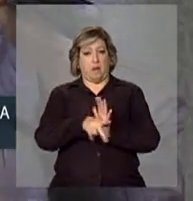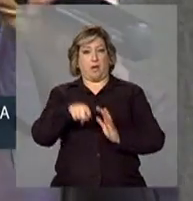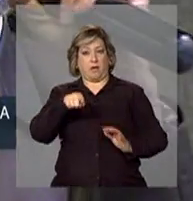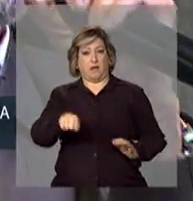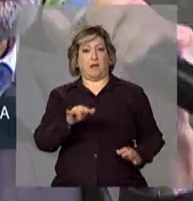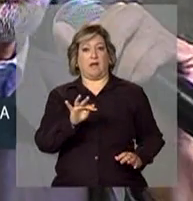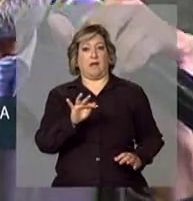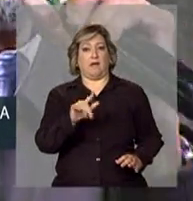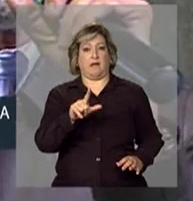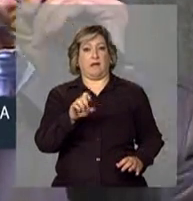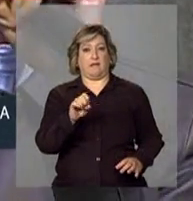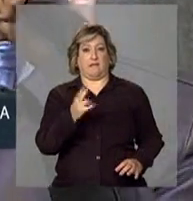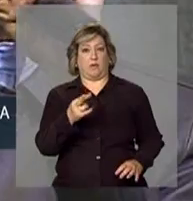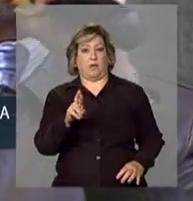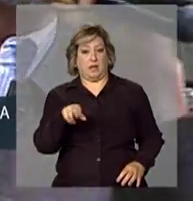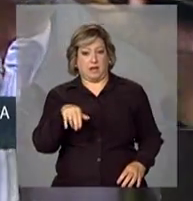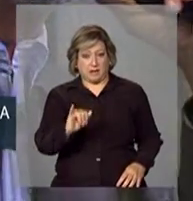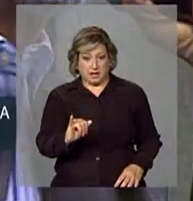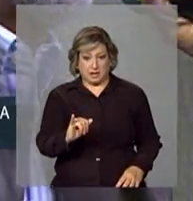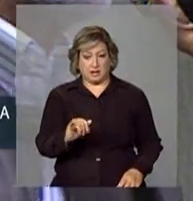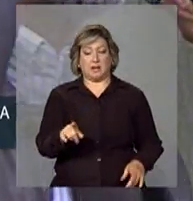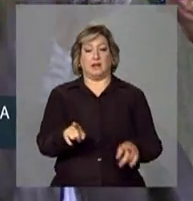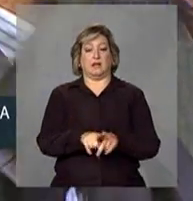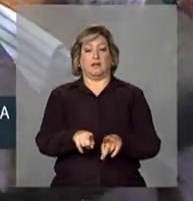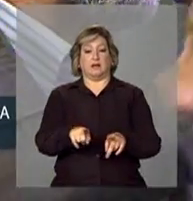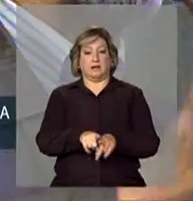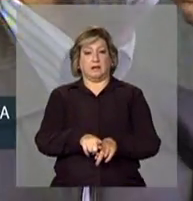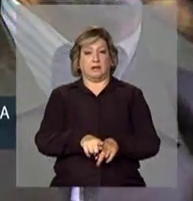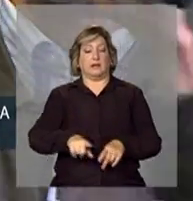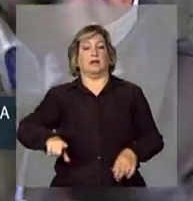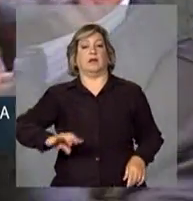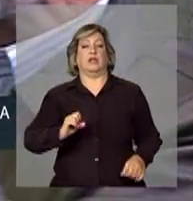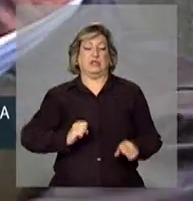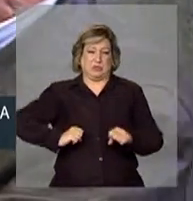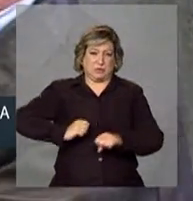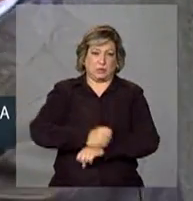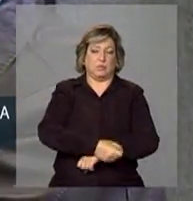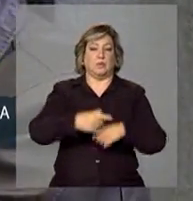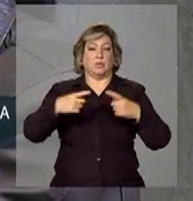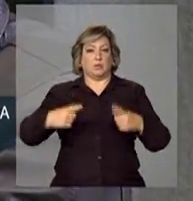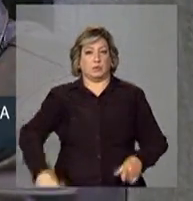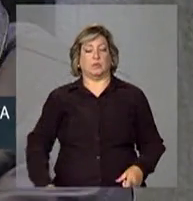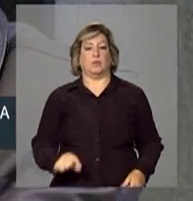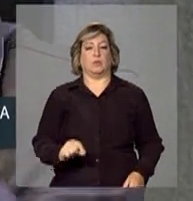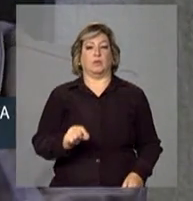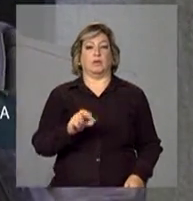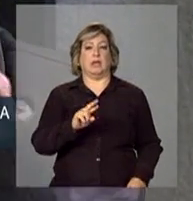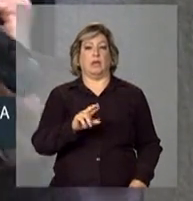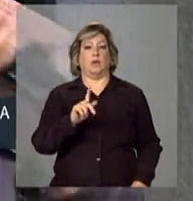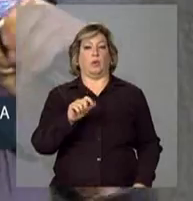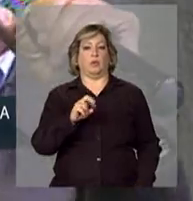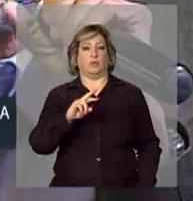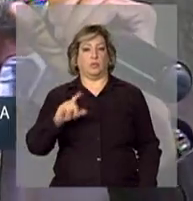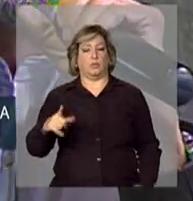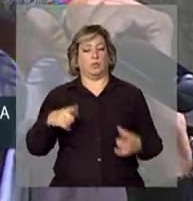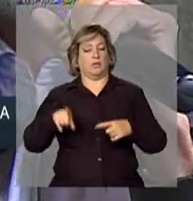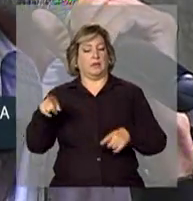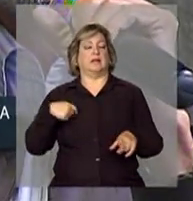Fleury, e torturado no Rio Grande do Sul, no DOPS do Rio Grande do